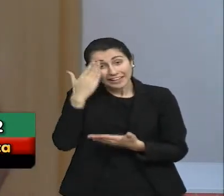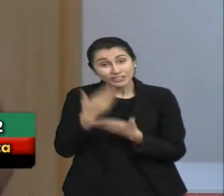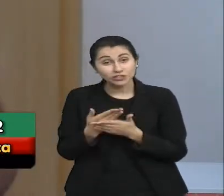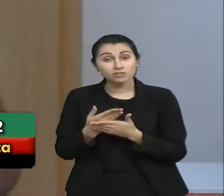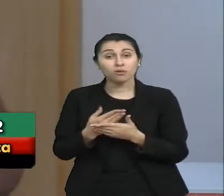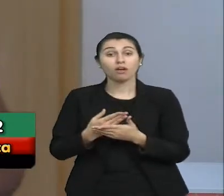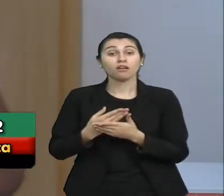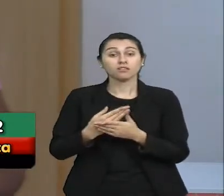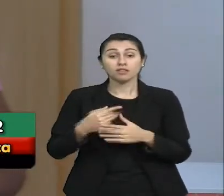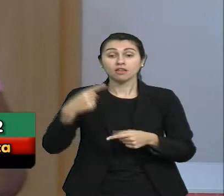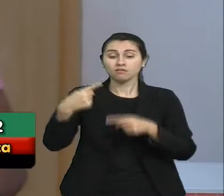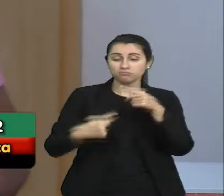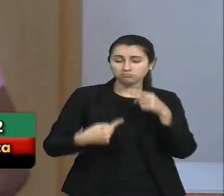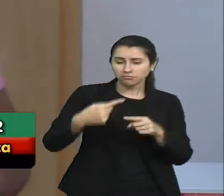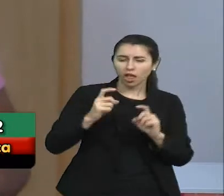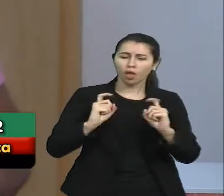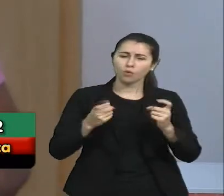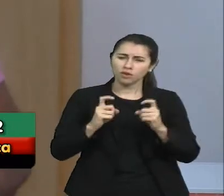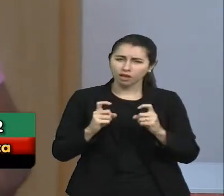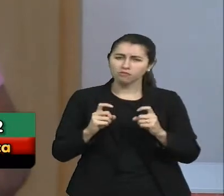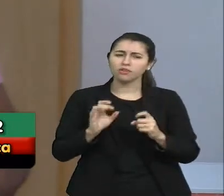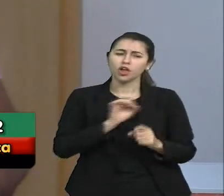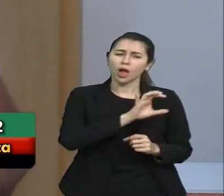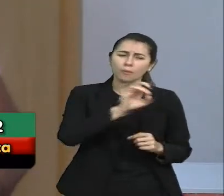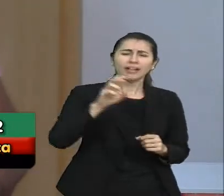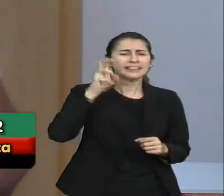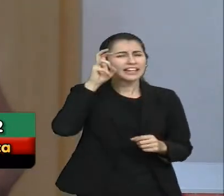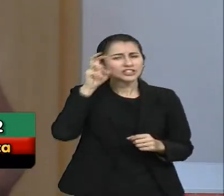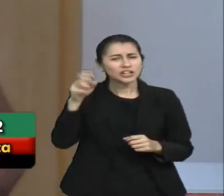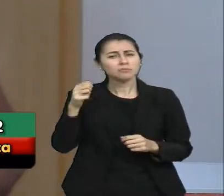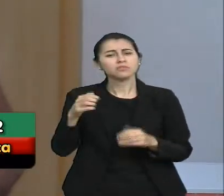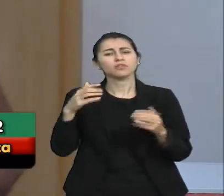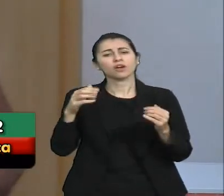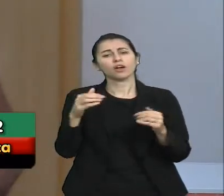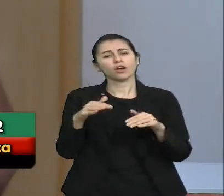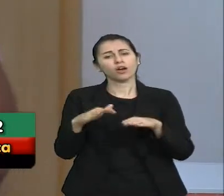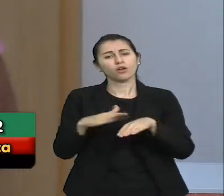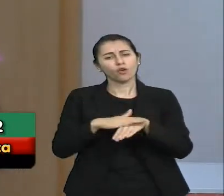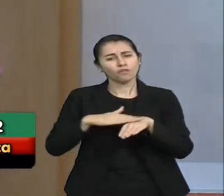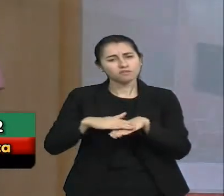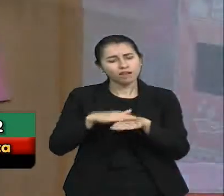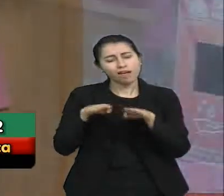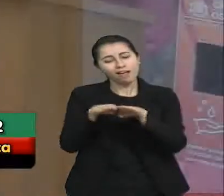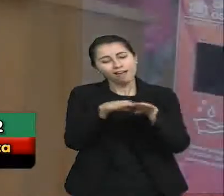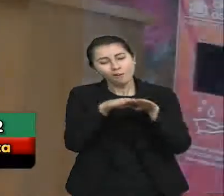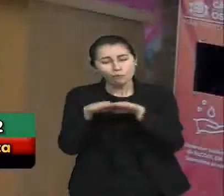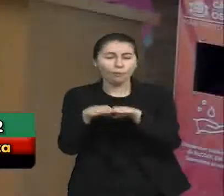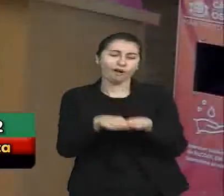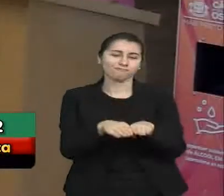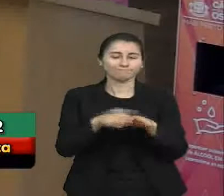há pessoas inteligentes, todos nós temos que conversar de igualdade. Muito obrigado.